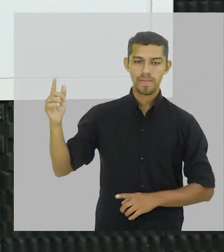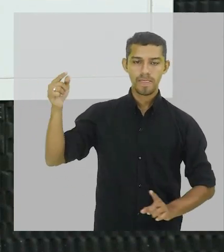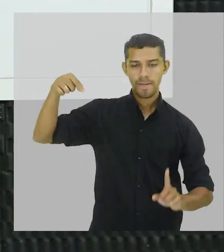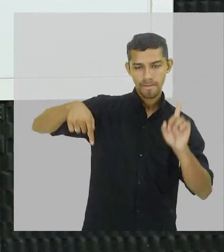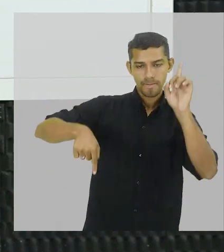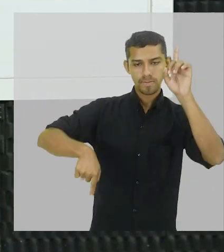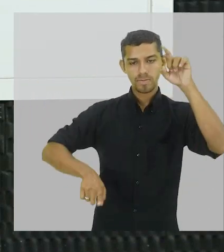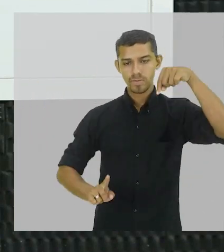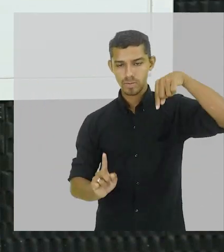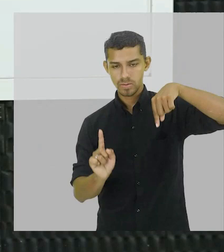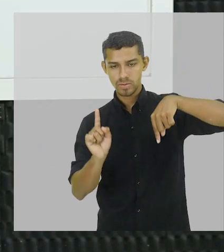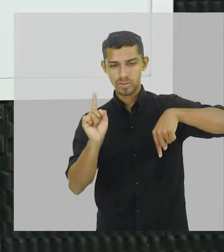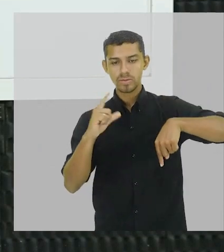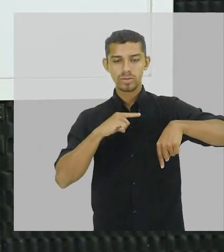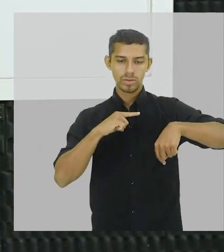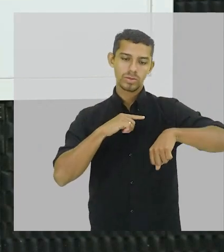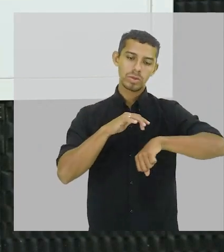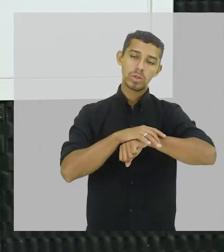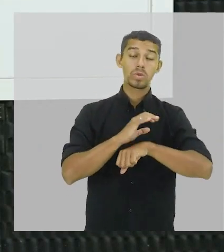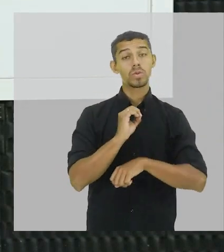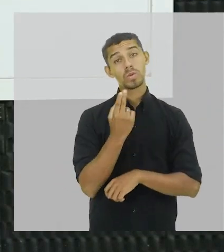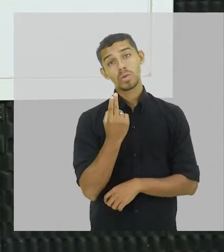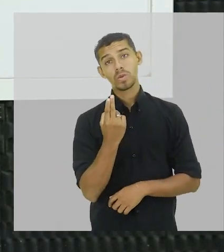interferência e não é,